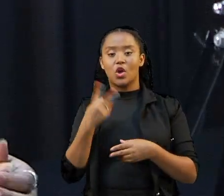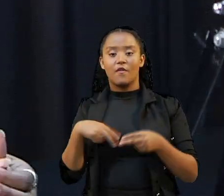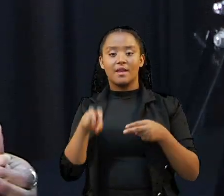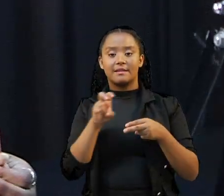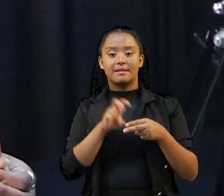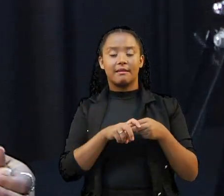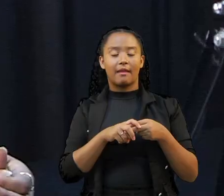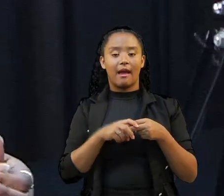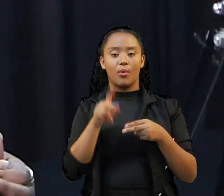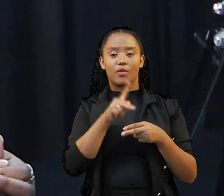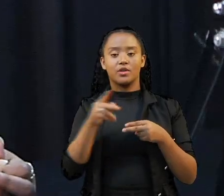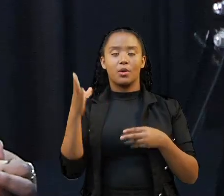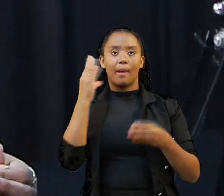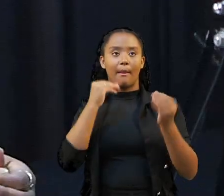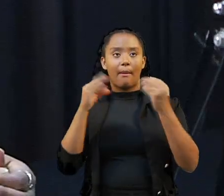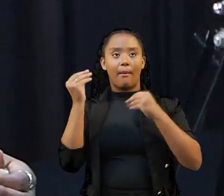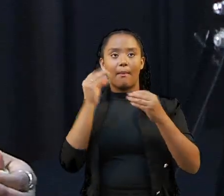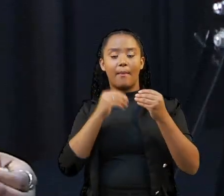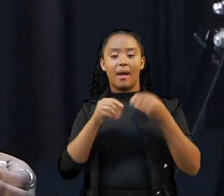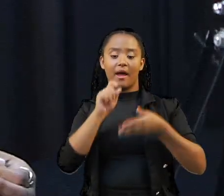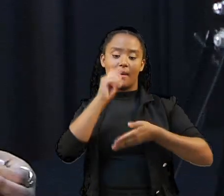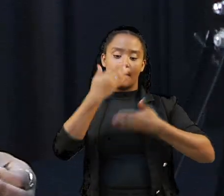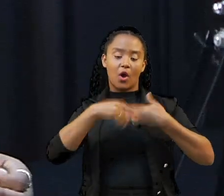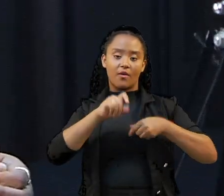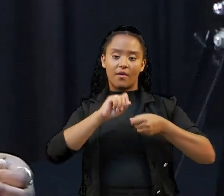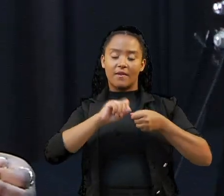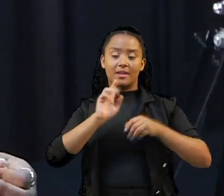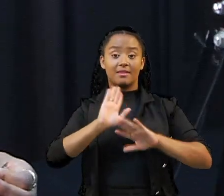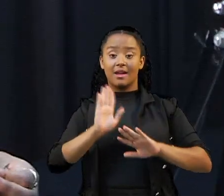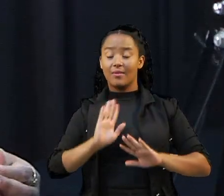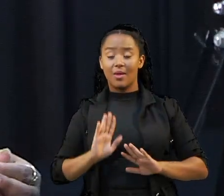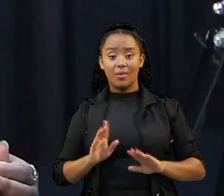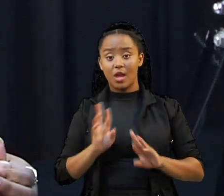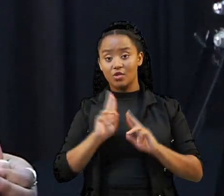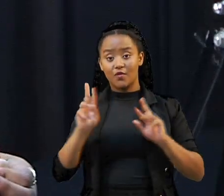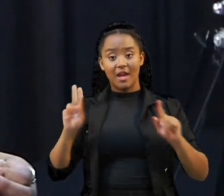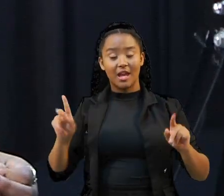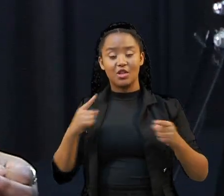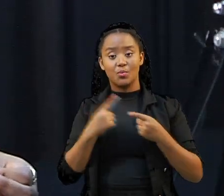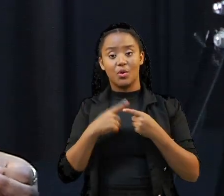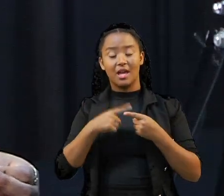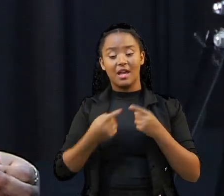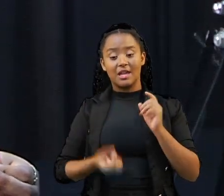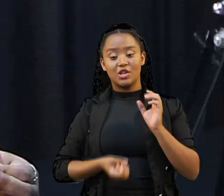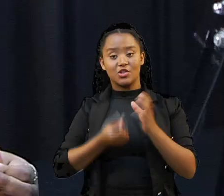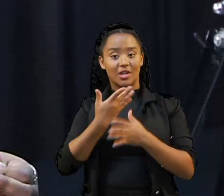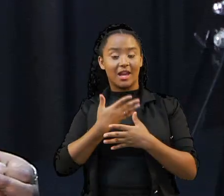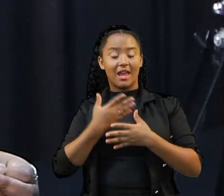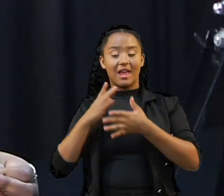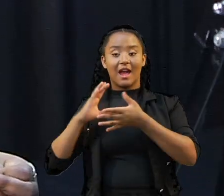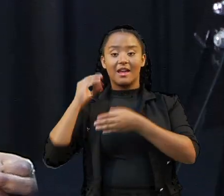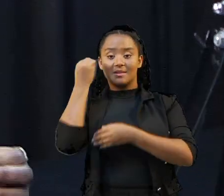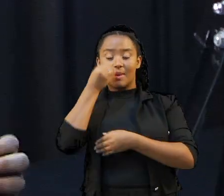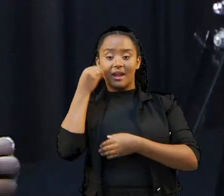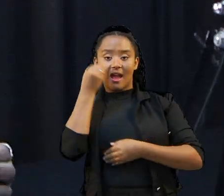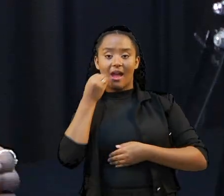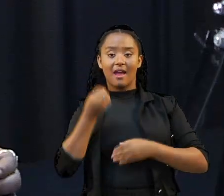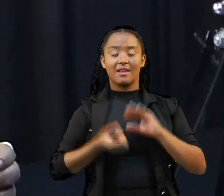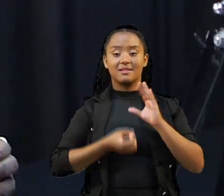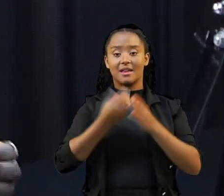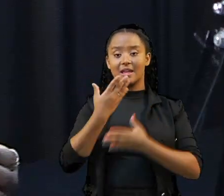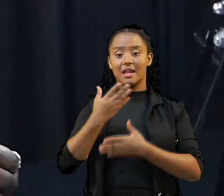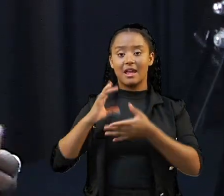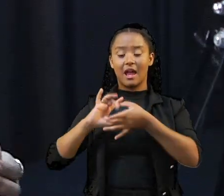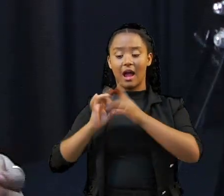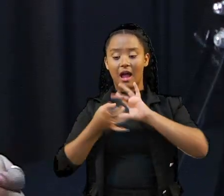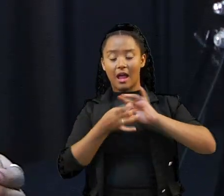e vir fazer uma prova e entregar. Não, a gente cria rede de apoio, a gente cria experiência, a gente cria contatos, a